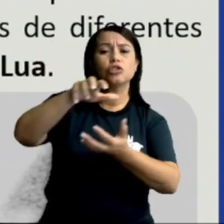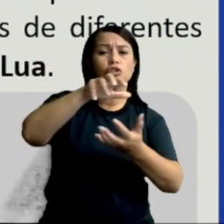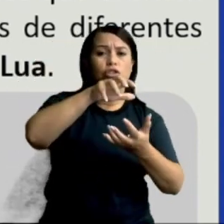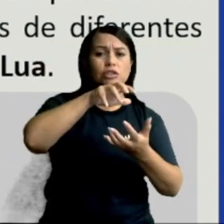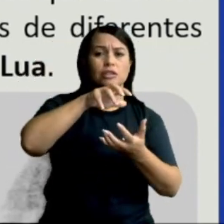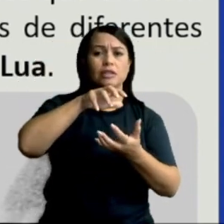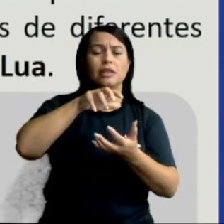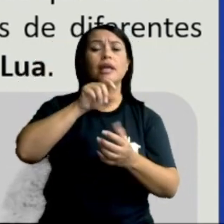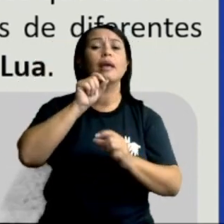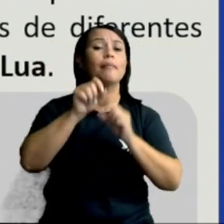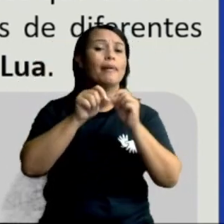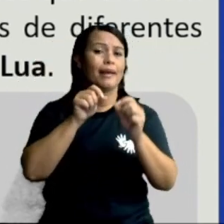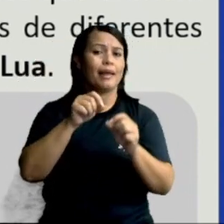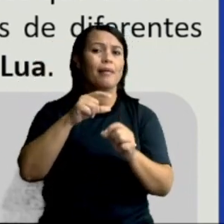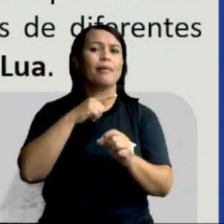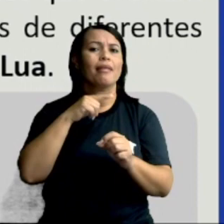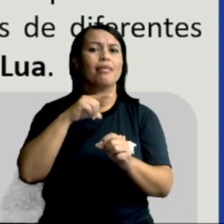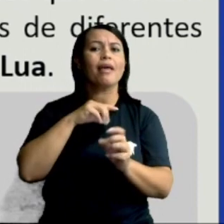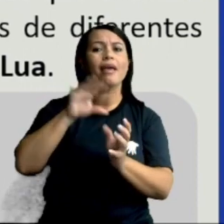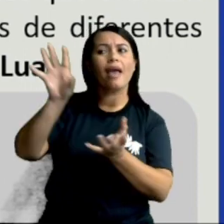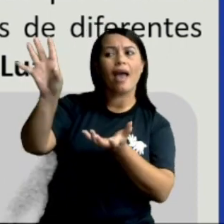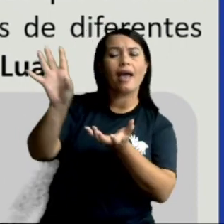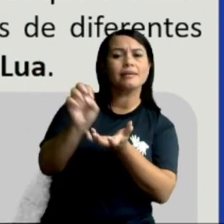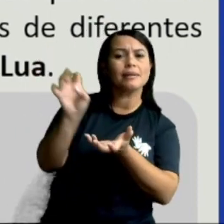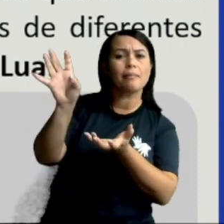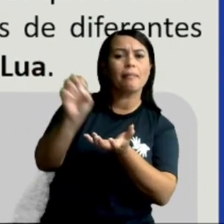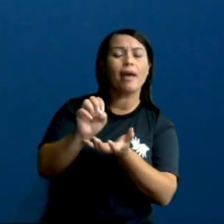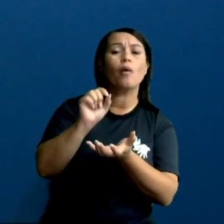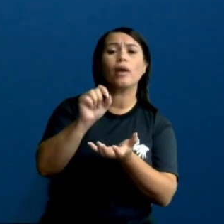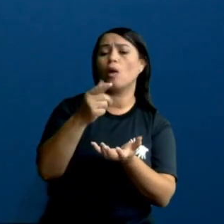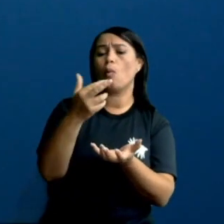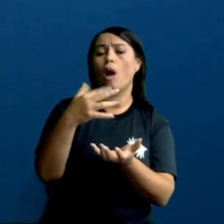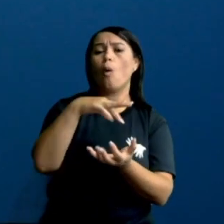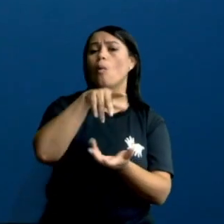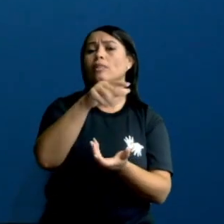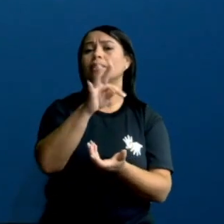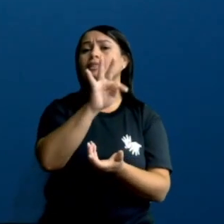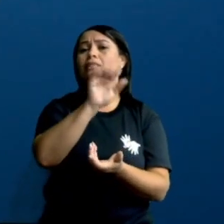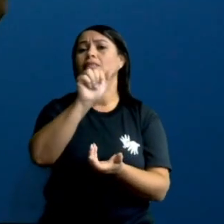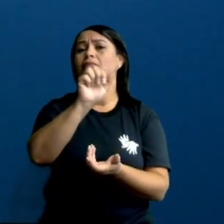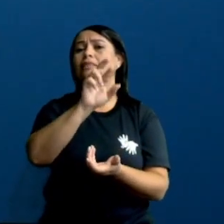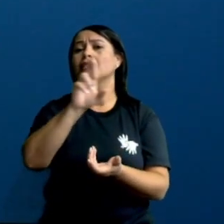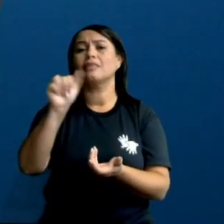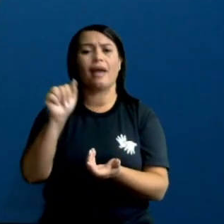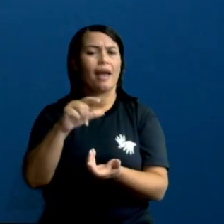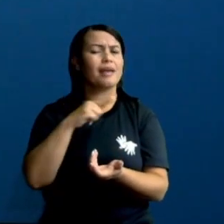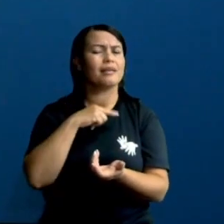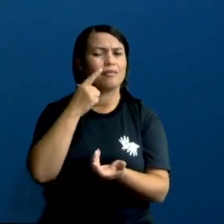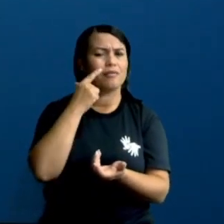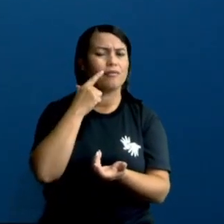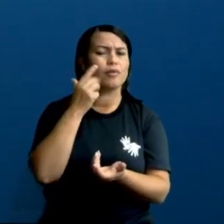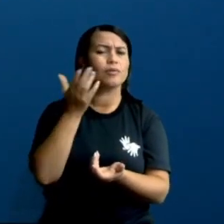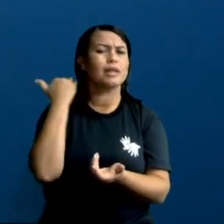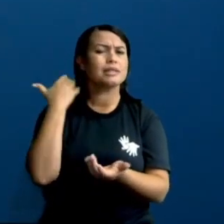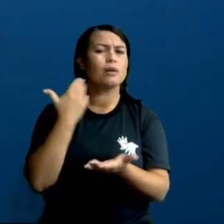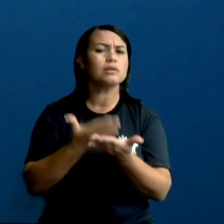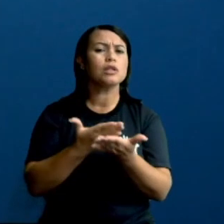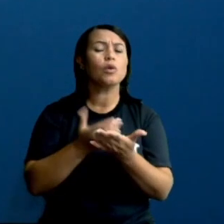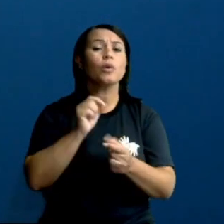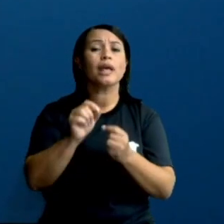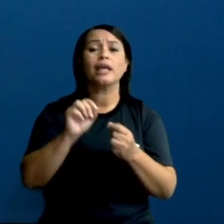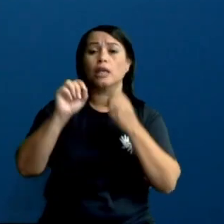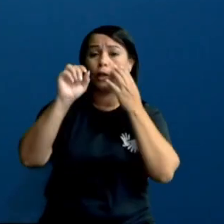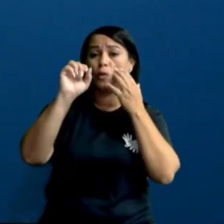é para receber iluminação, certo? Como o nosso planeta Terra. A gente viu em aulas anteriores